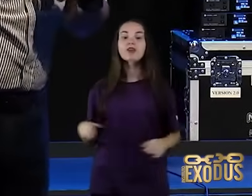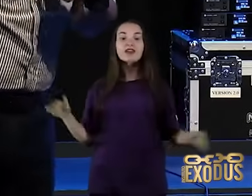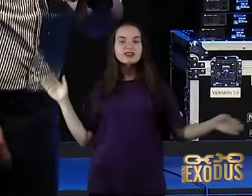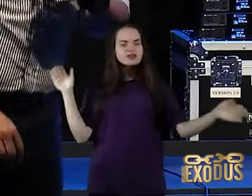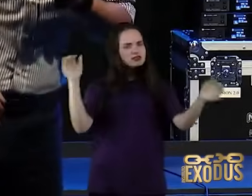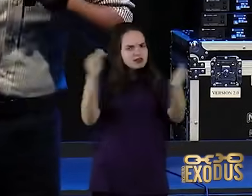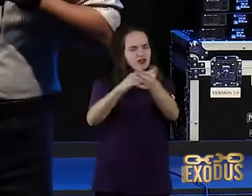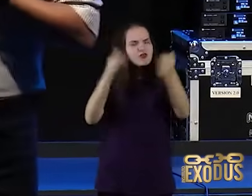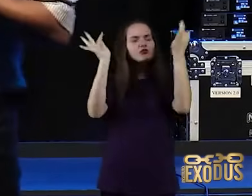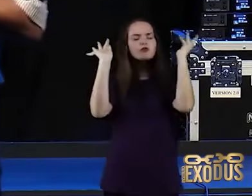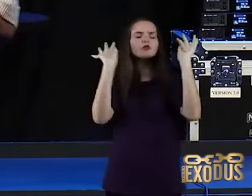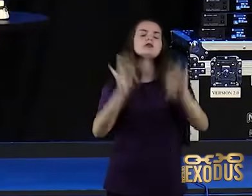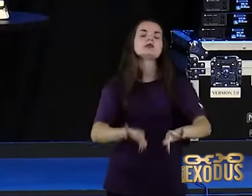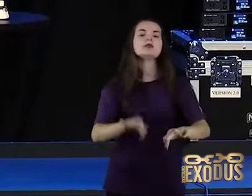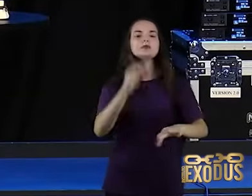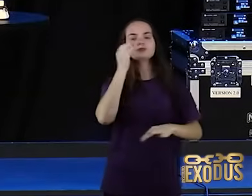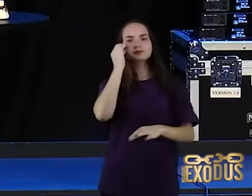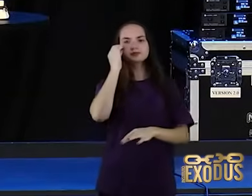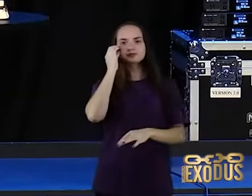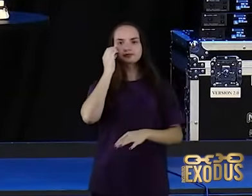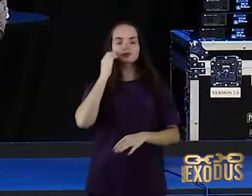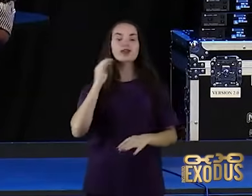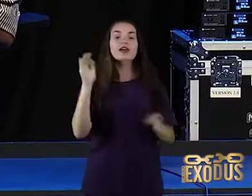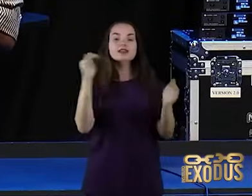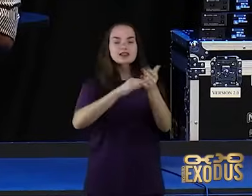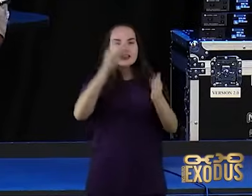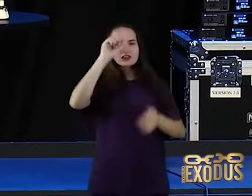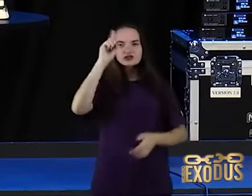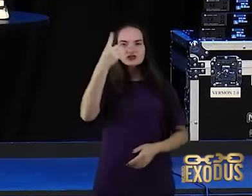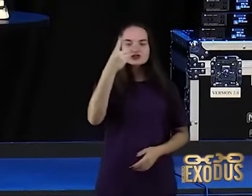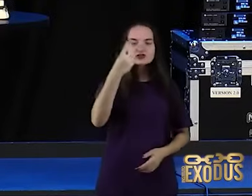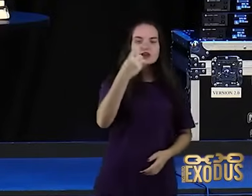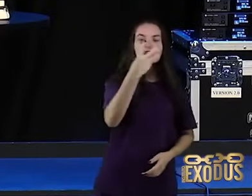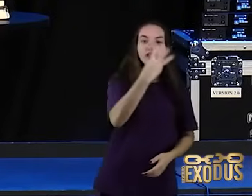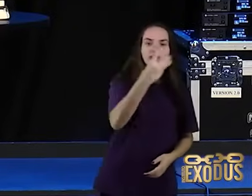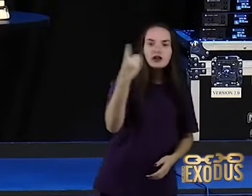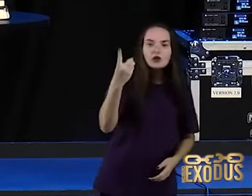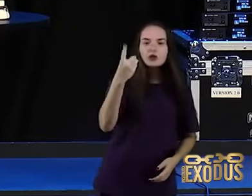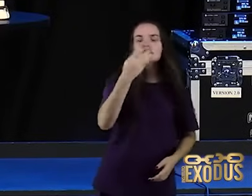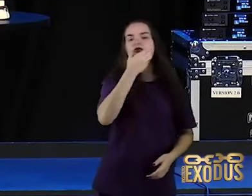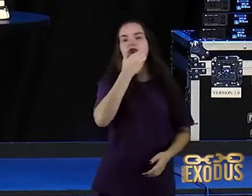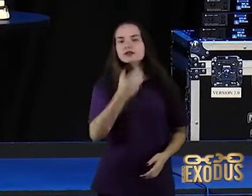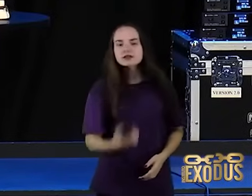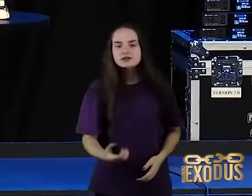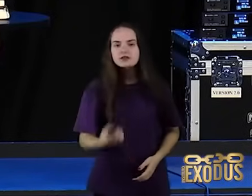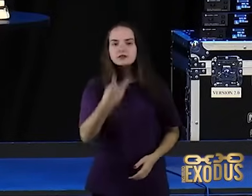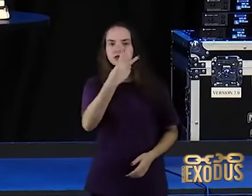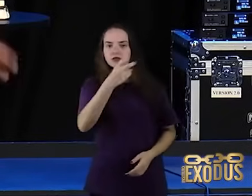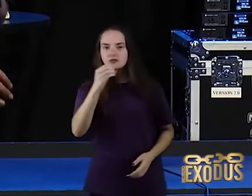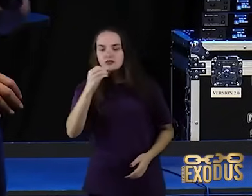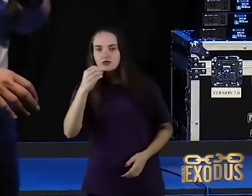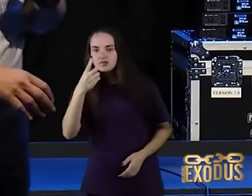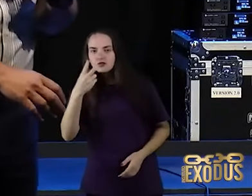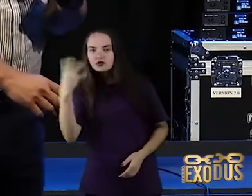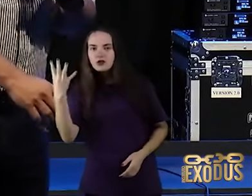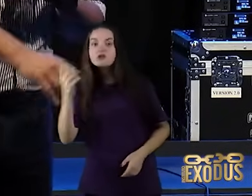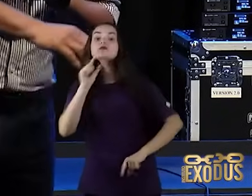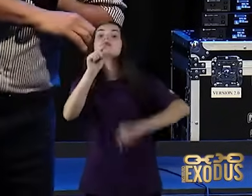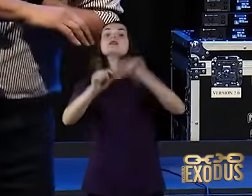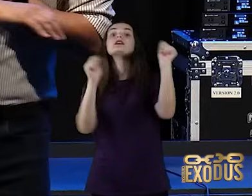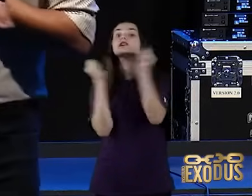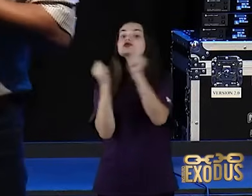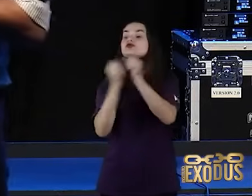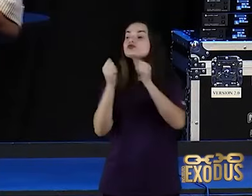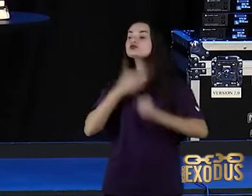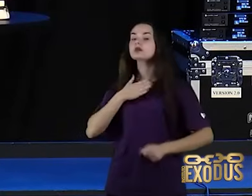ano até o dia 31 de Dezembro de 2024 quem vai estar comigo Deus em